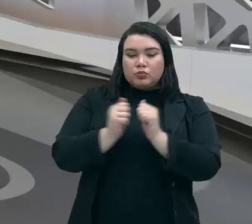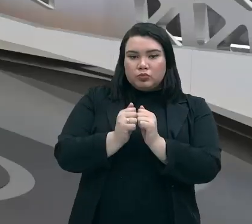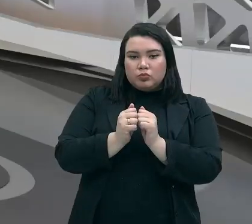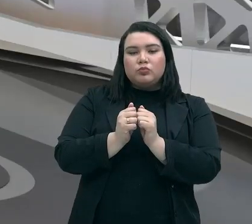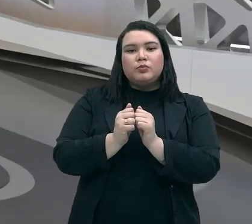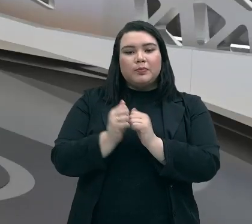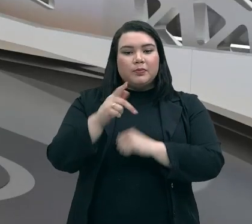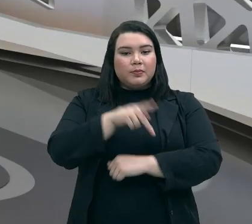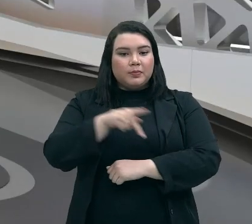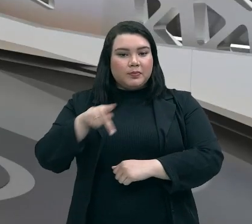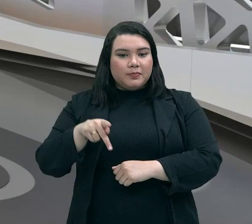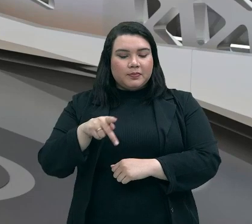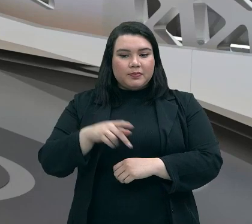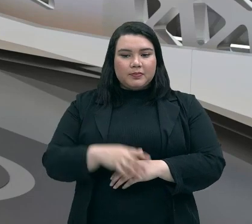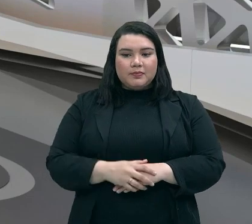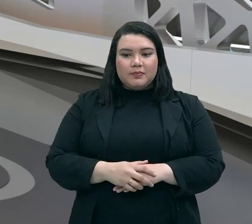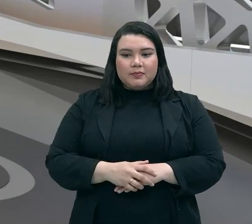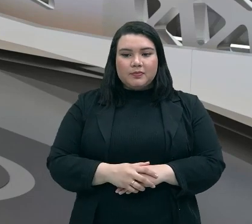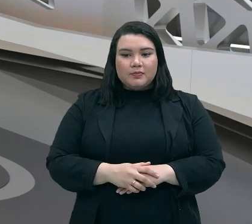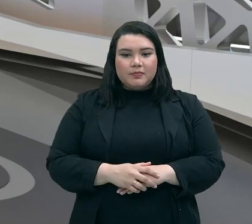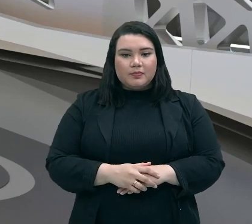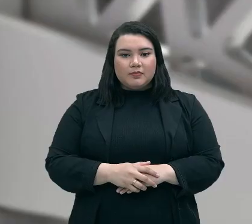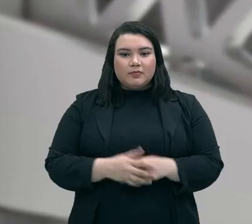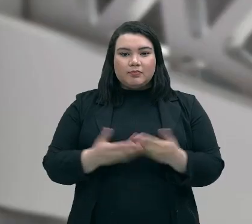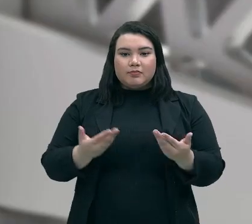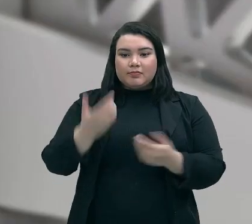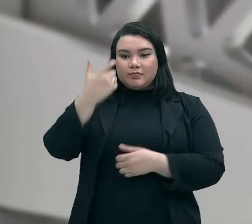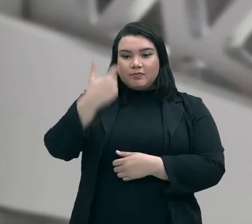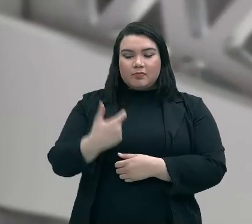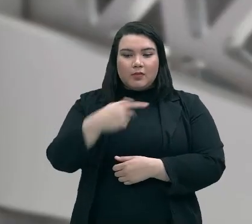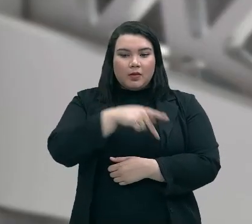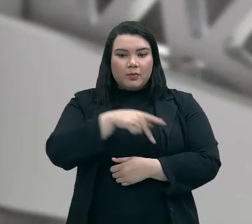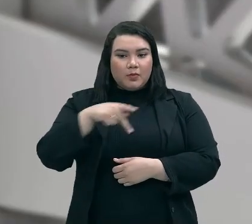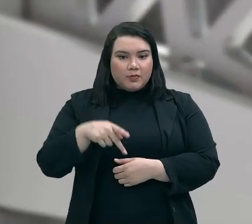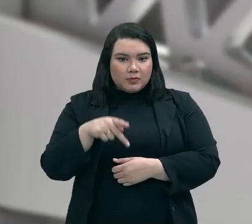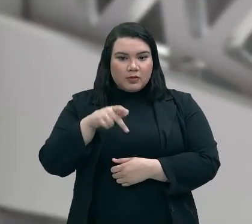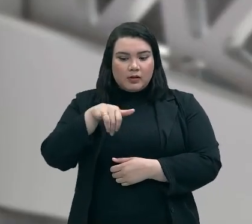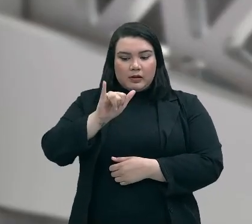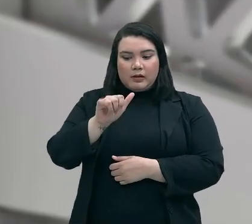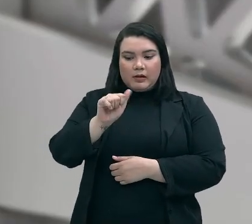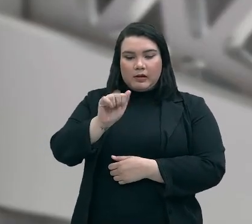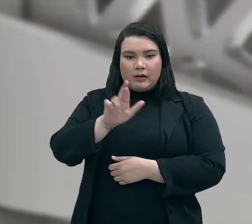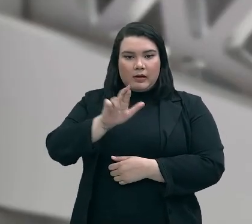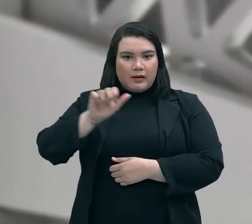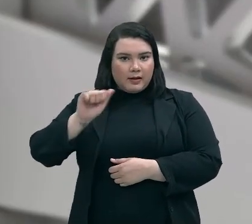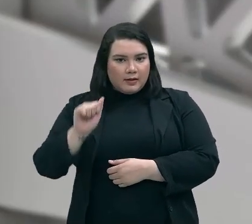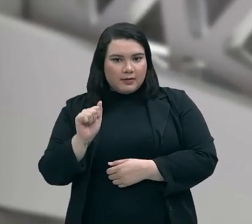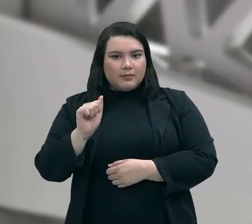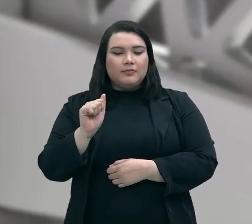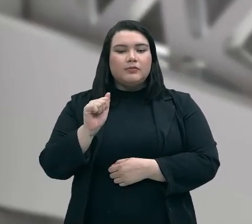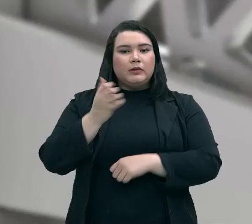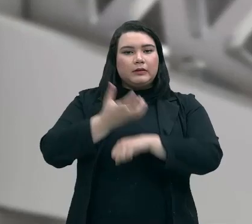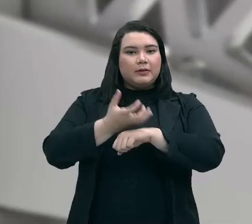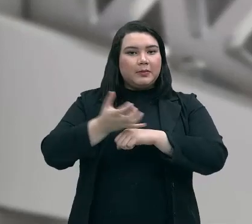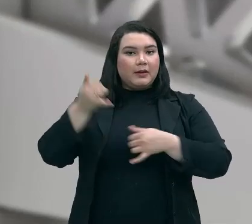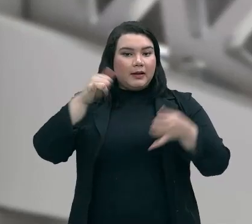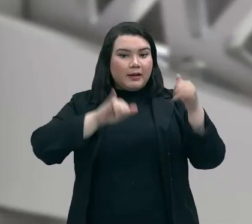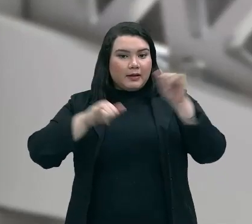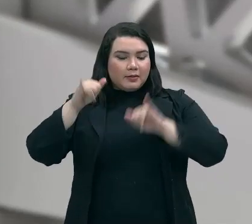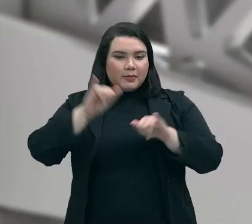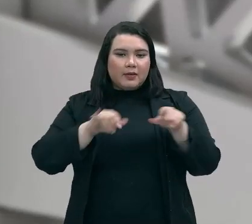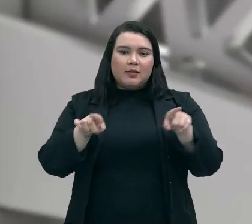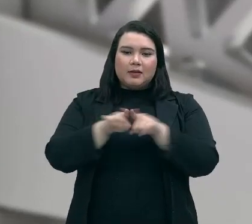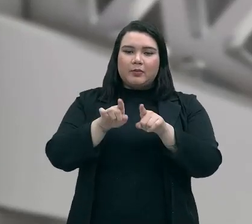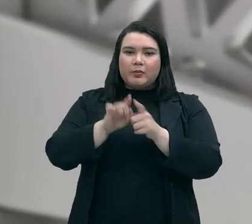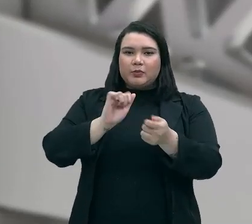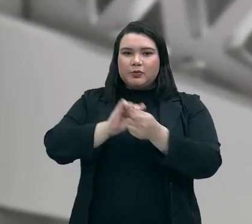amiga. E aí, né, eu sou a professora Yara, né, professora de Química, que também vou